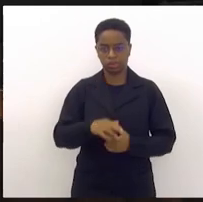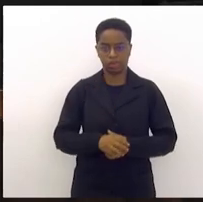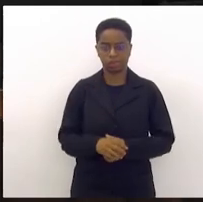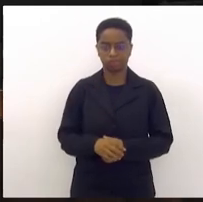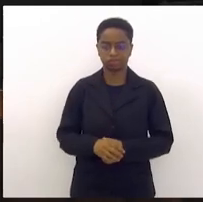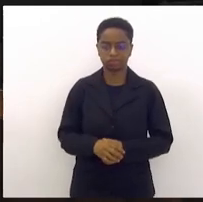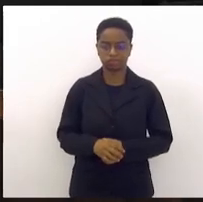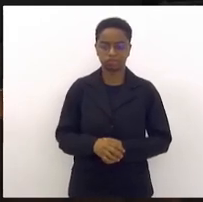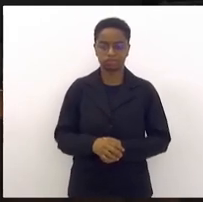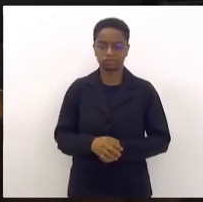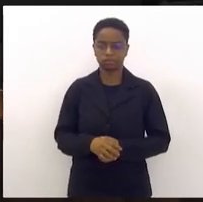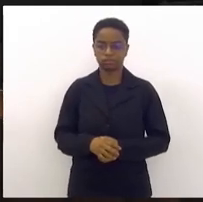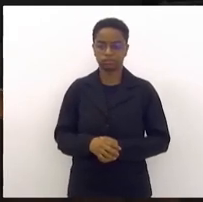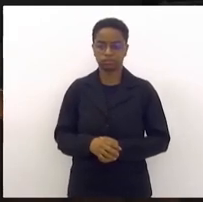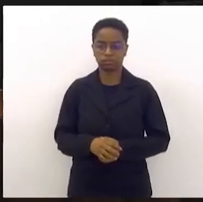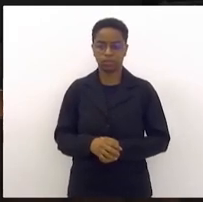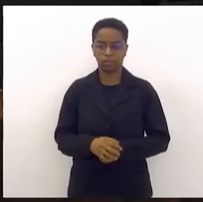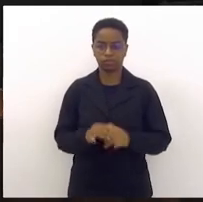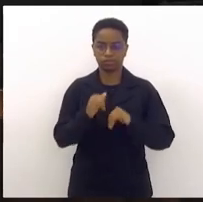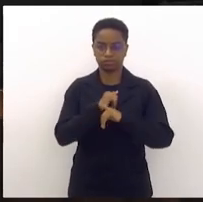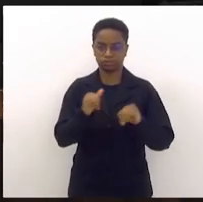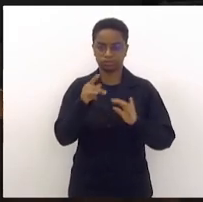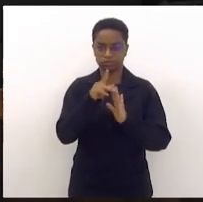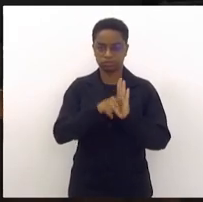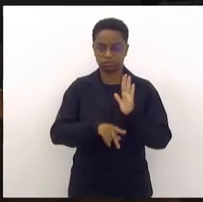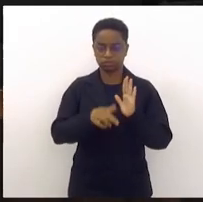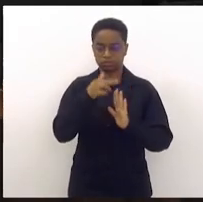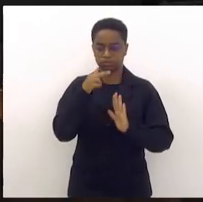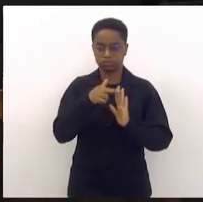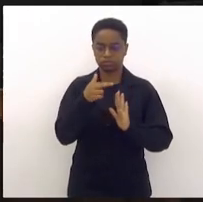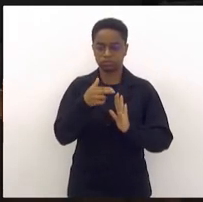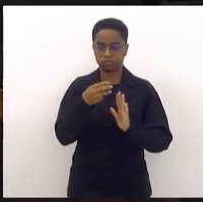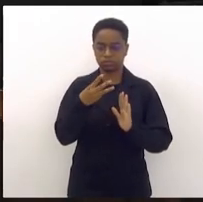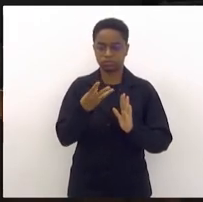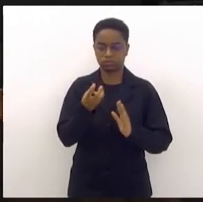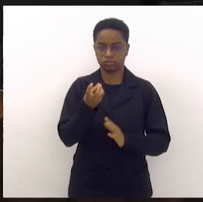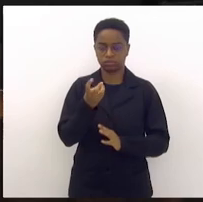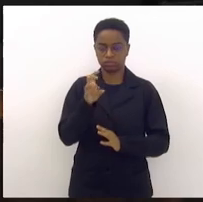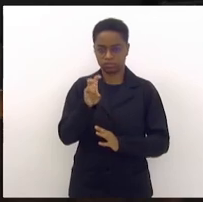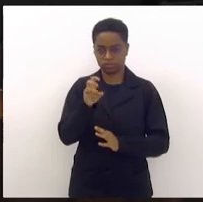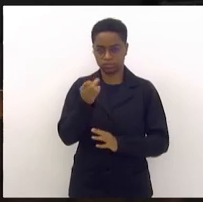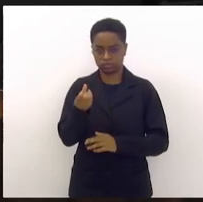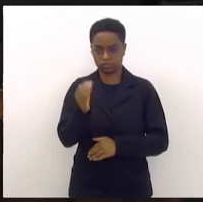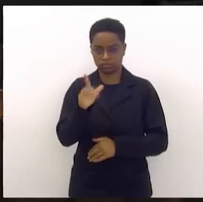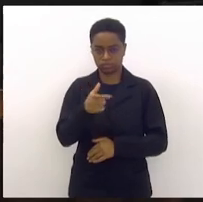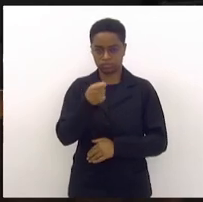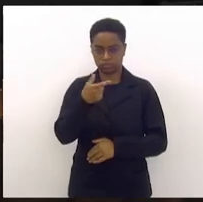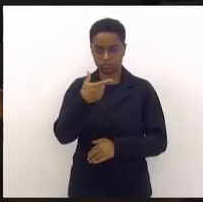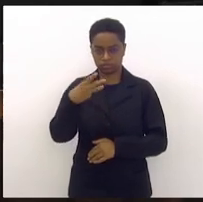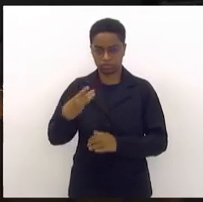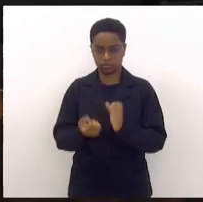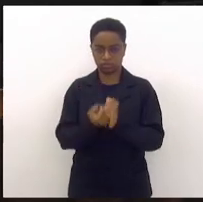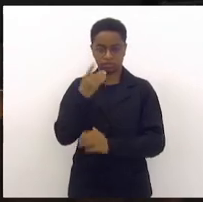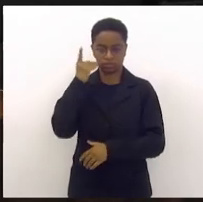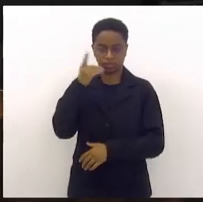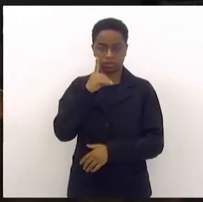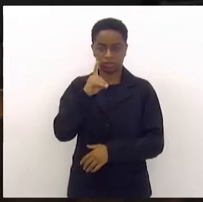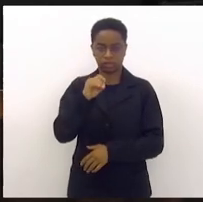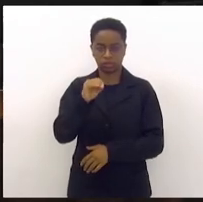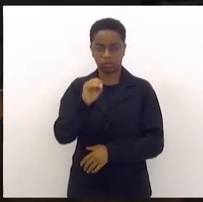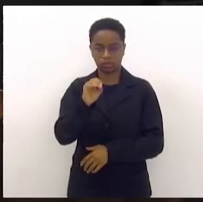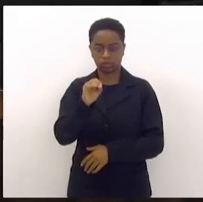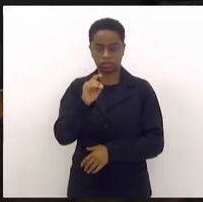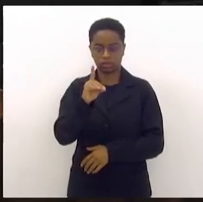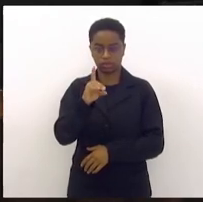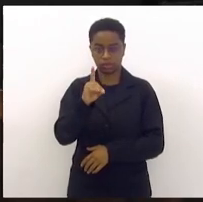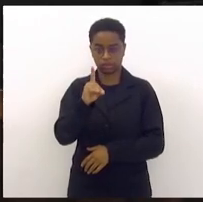Munir Neto. Anuncio o projeto de resolução número 356, de 23, de autoria do deputado Dr. Deodalto, que